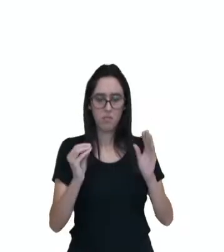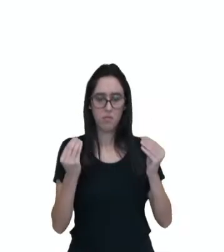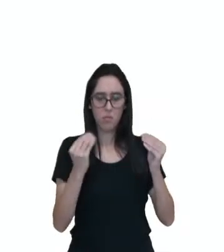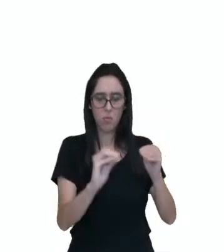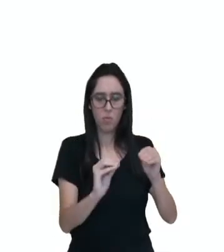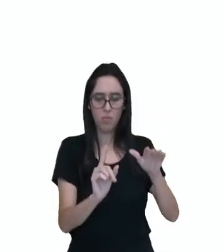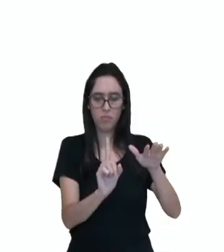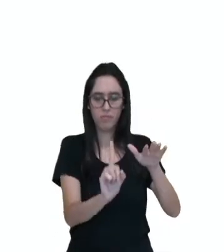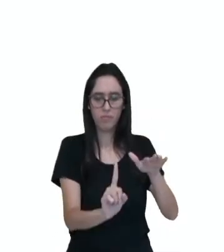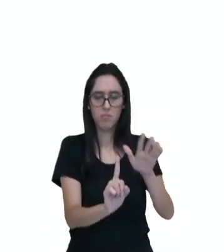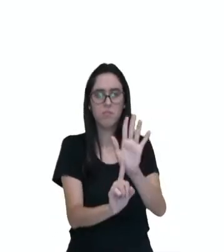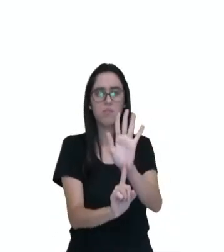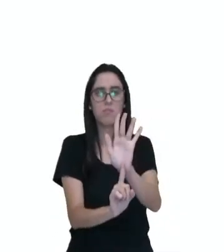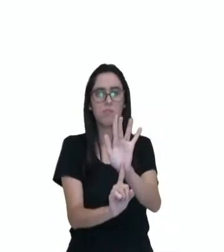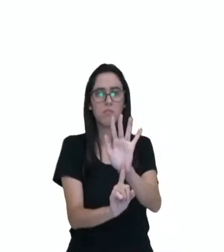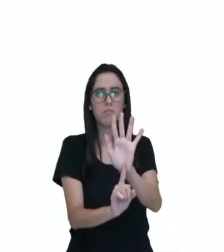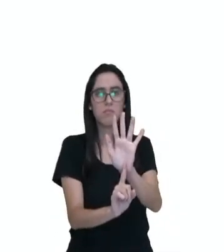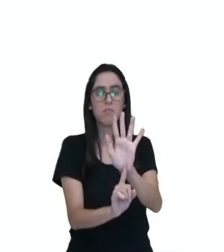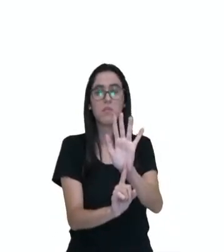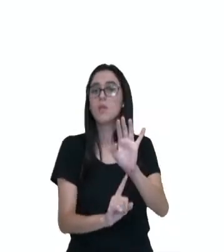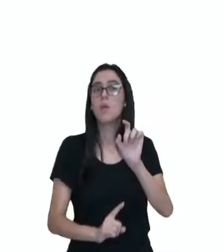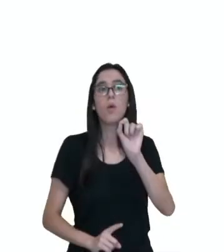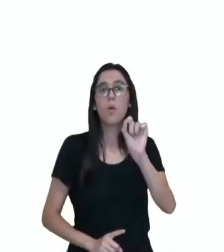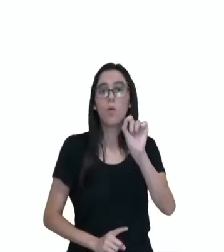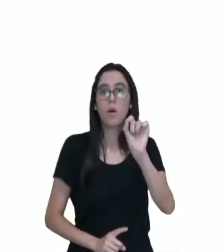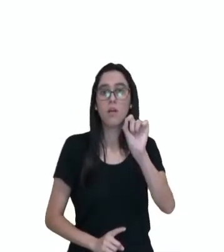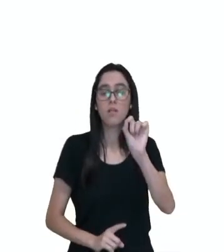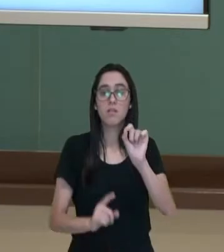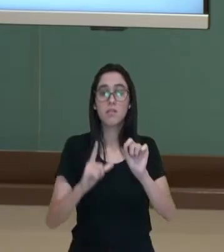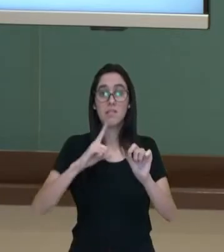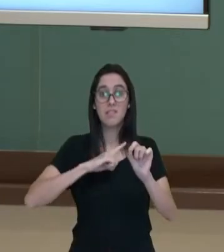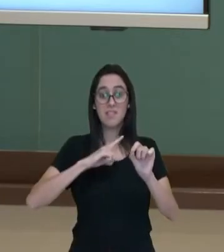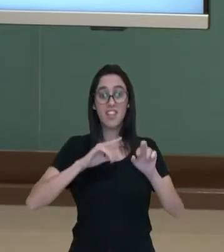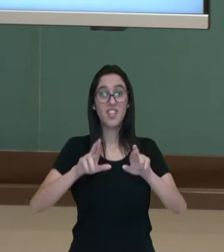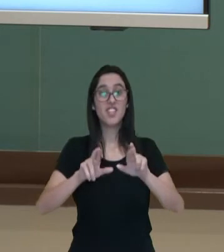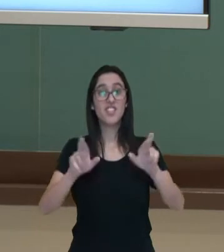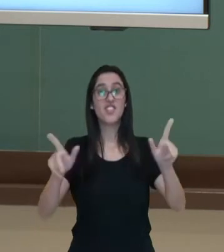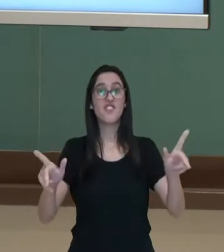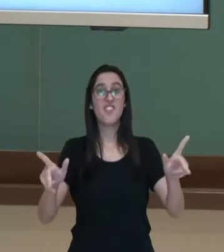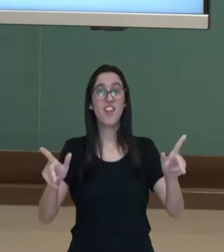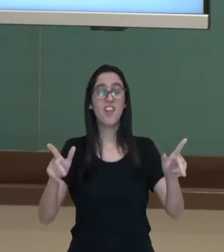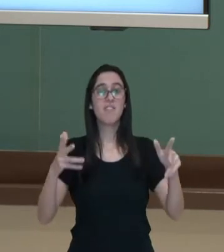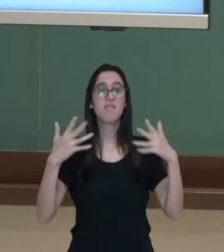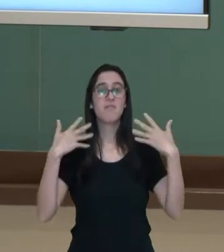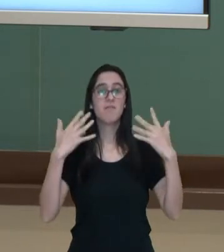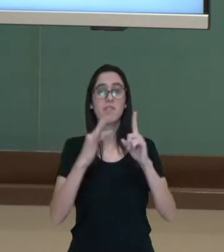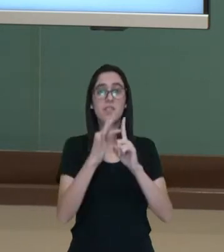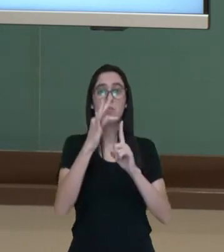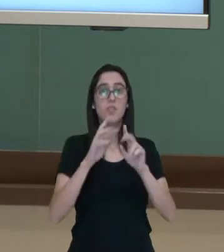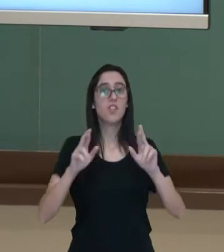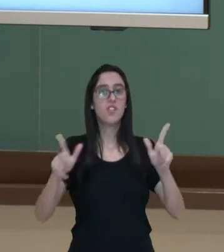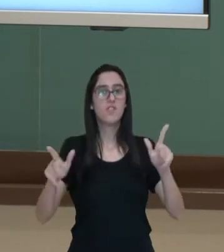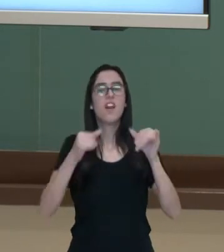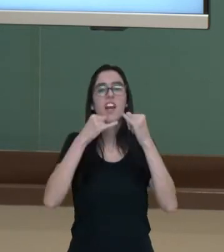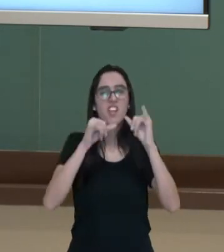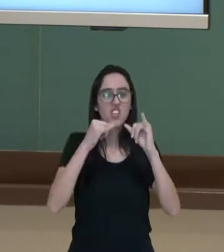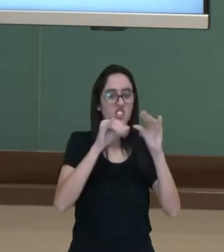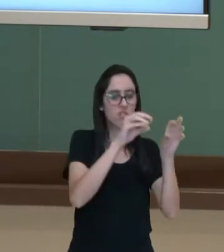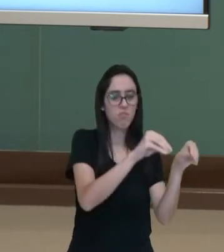extremidade. Pessoal, o calor é isso. Quando há diferença de temperatura, vai fluir energia de um para o